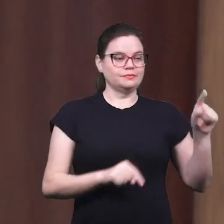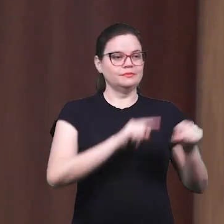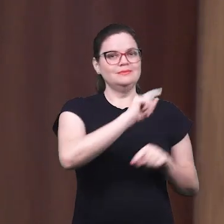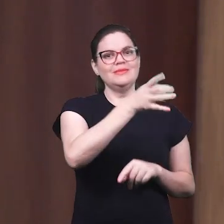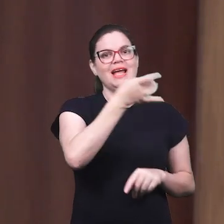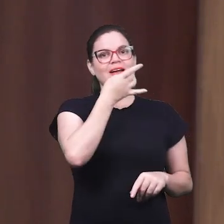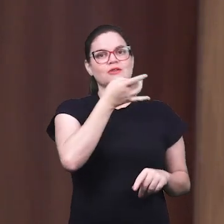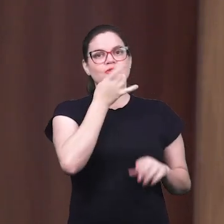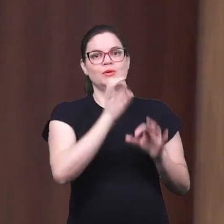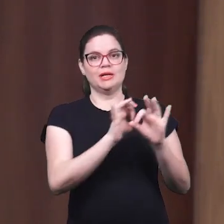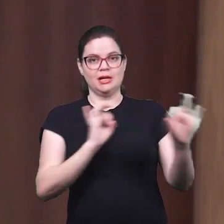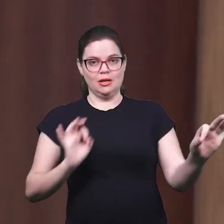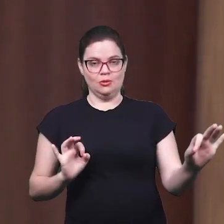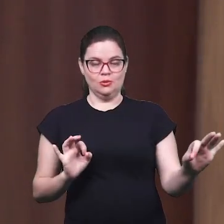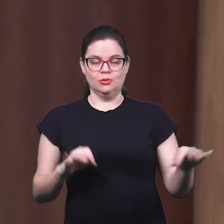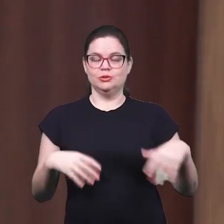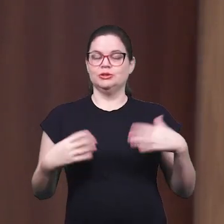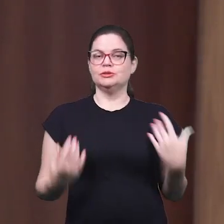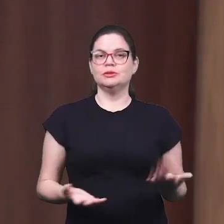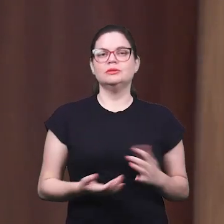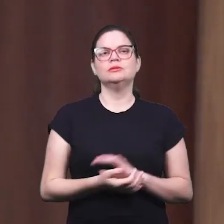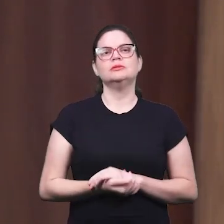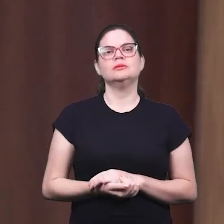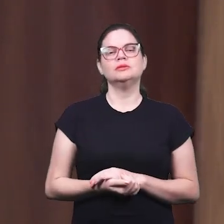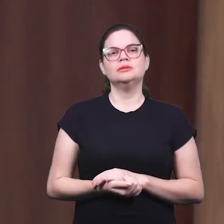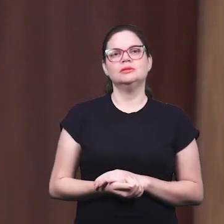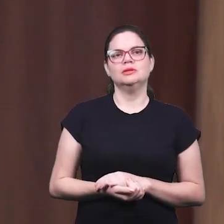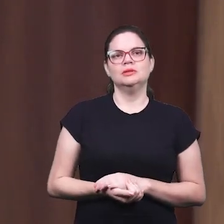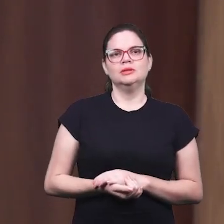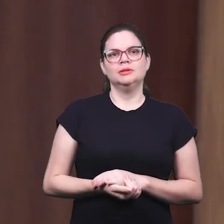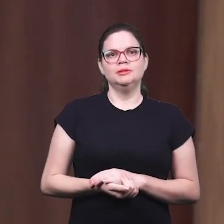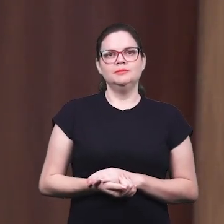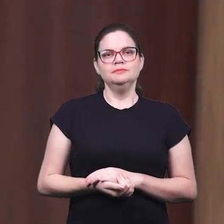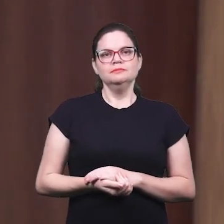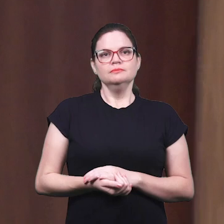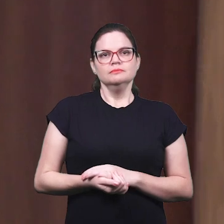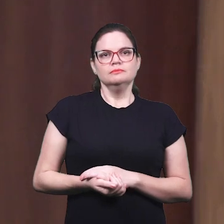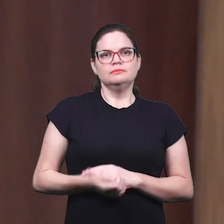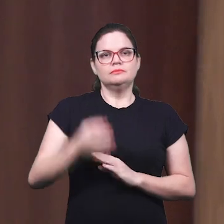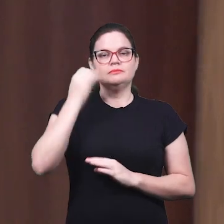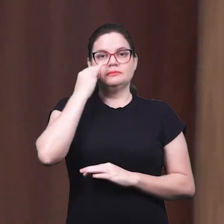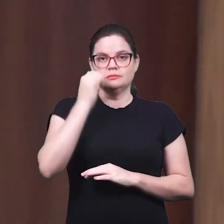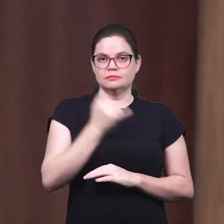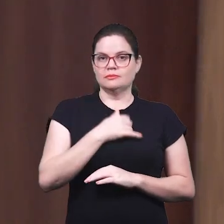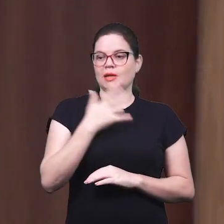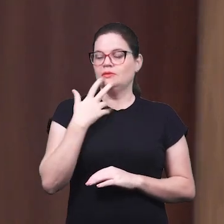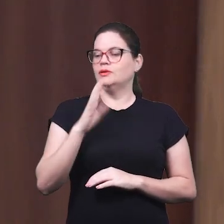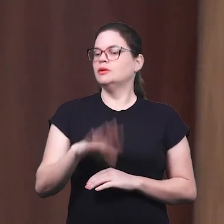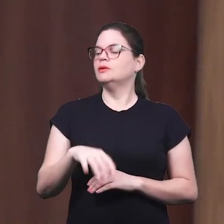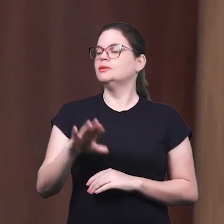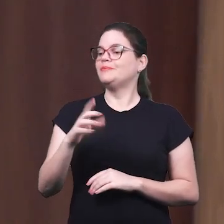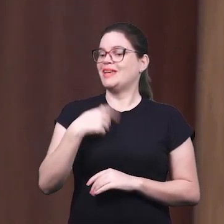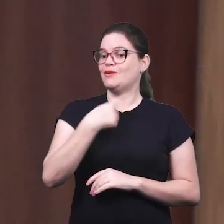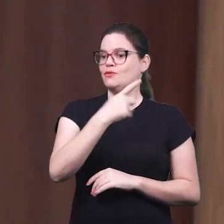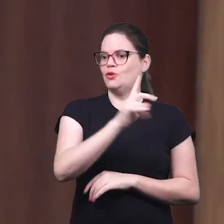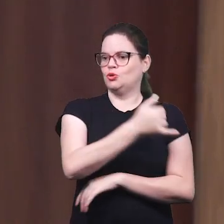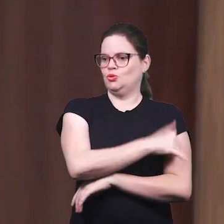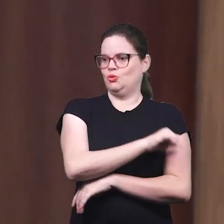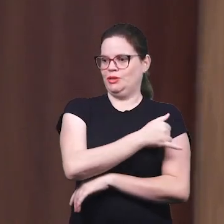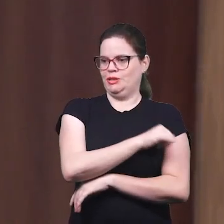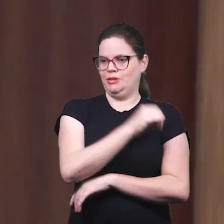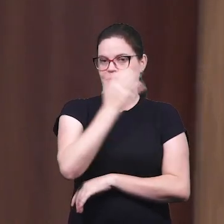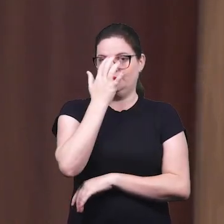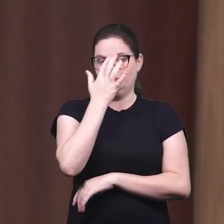Itapemirim, Aréfia Seure. Um dia ele chega para mim e disse, Hélio, eu vou para o Rio de Janeiro, porque eu estou atrás de um emprego lá